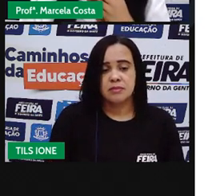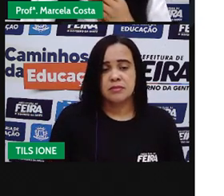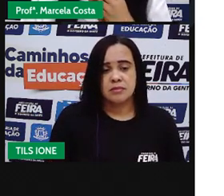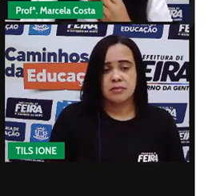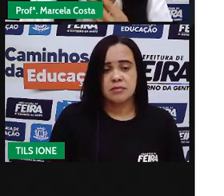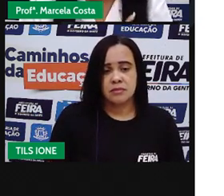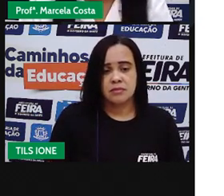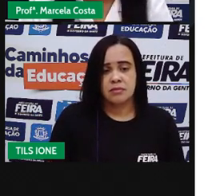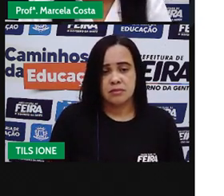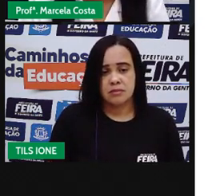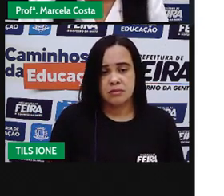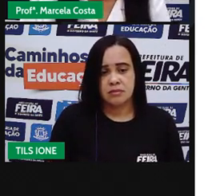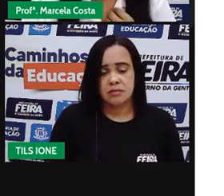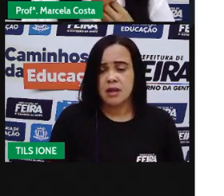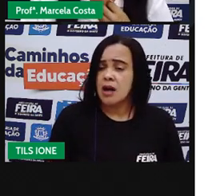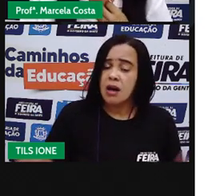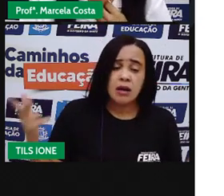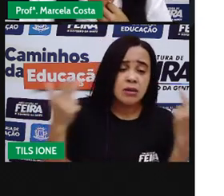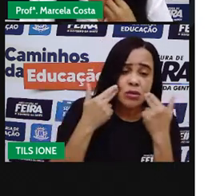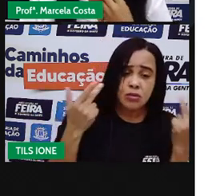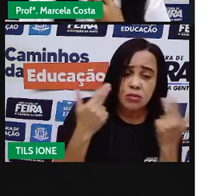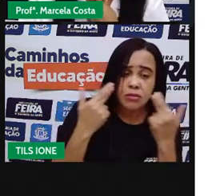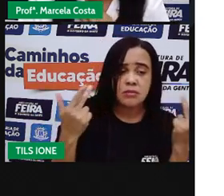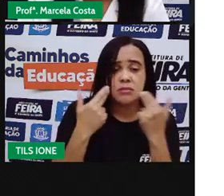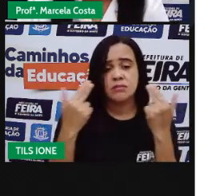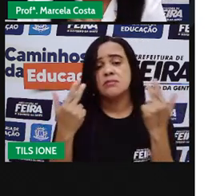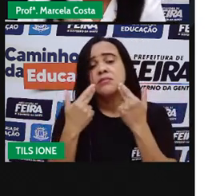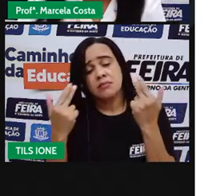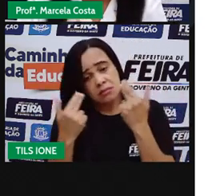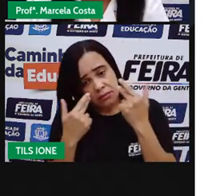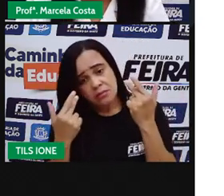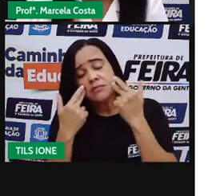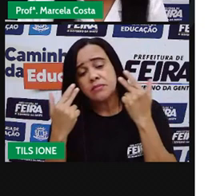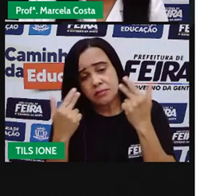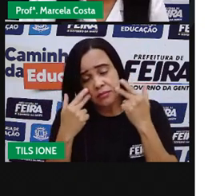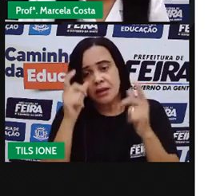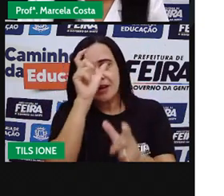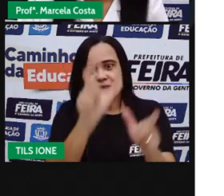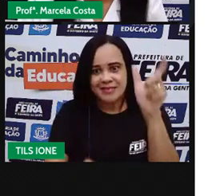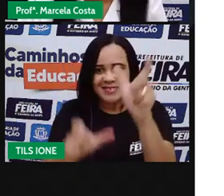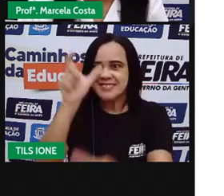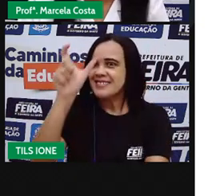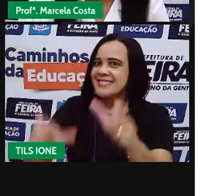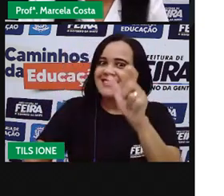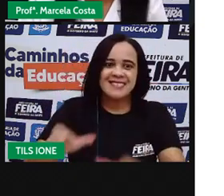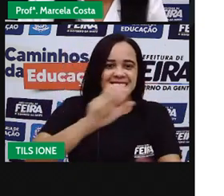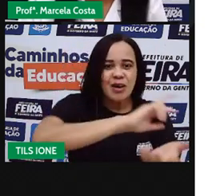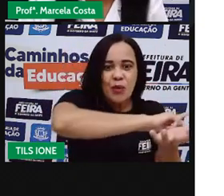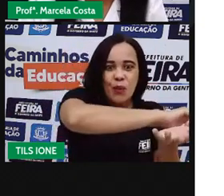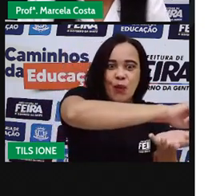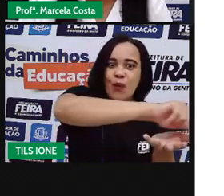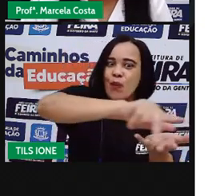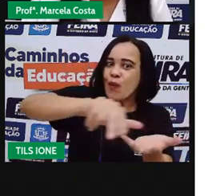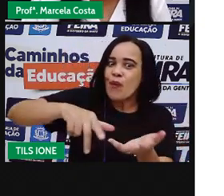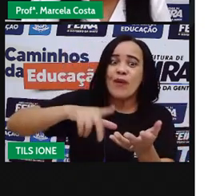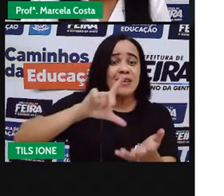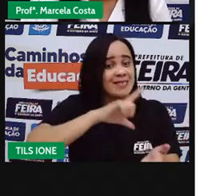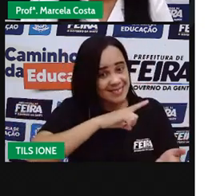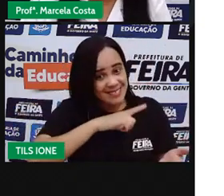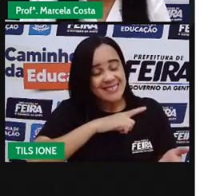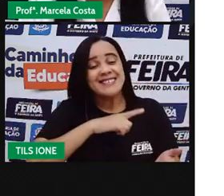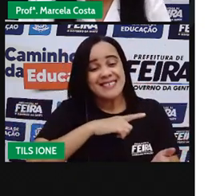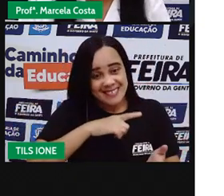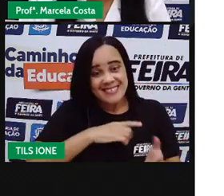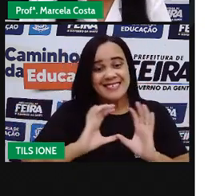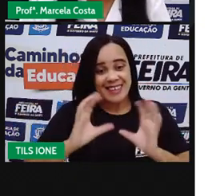E isso é normal. É o que faz a diversidade nos ambientes de convivência.